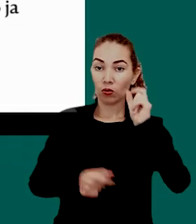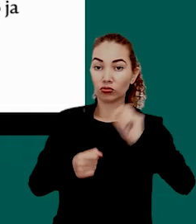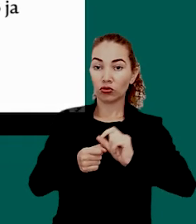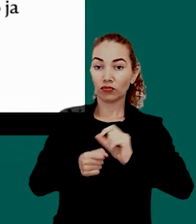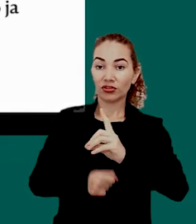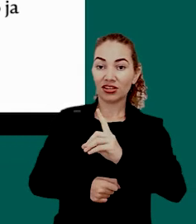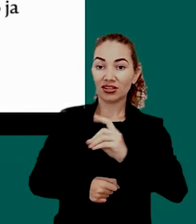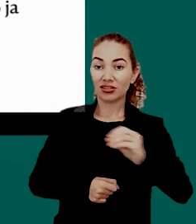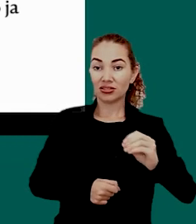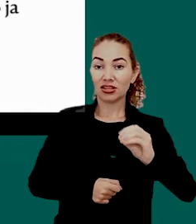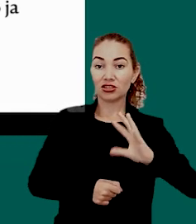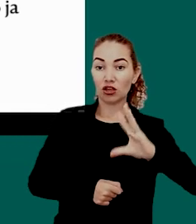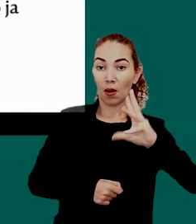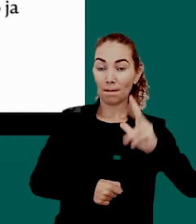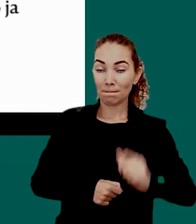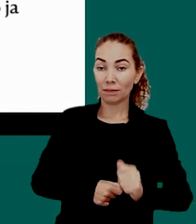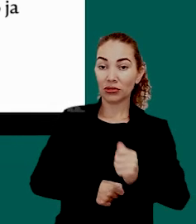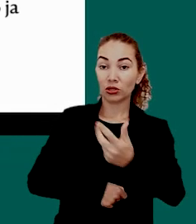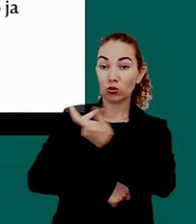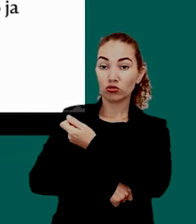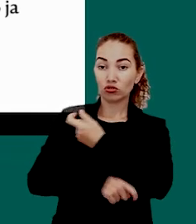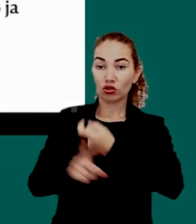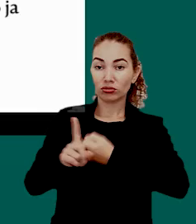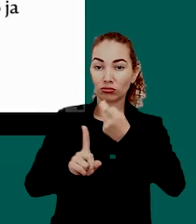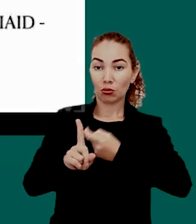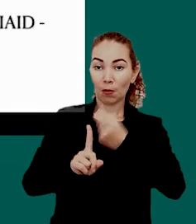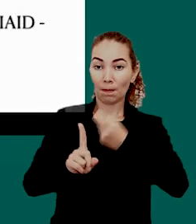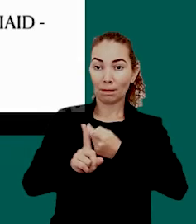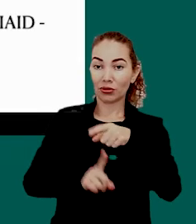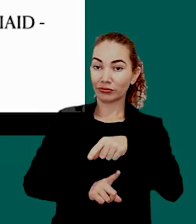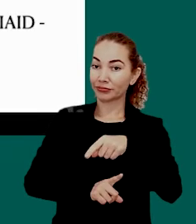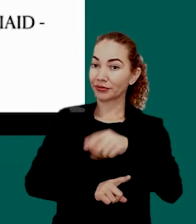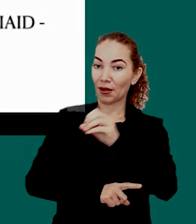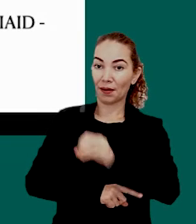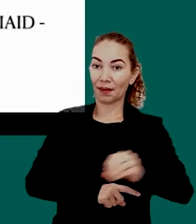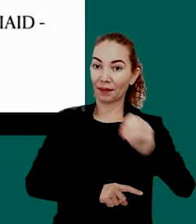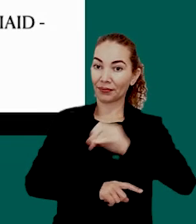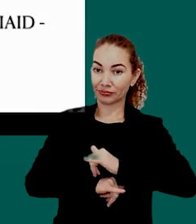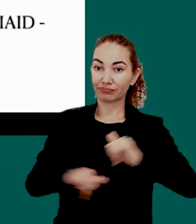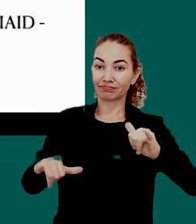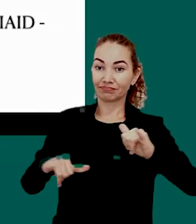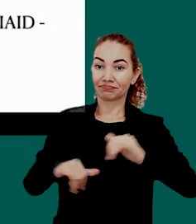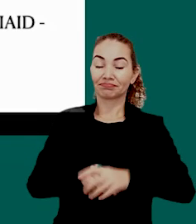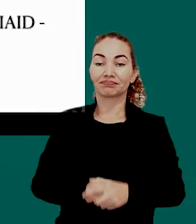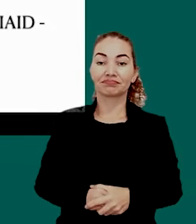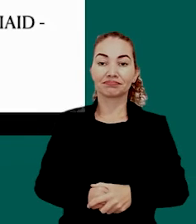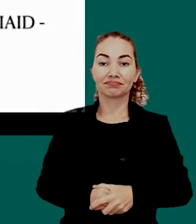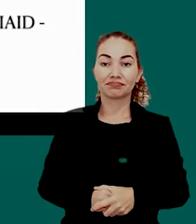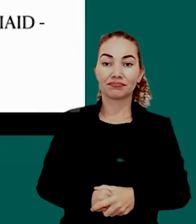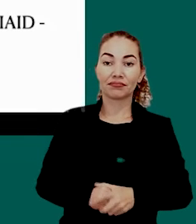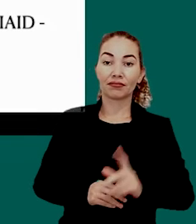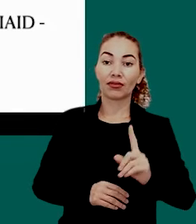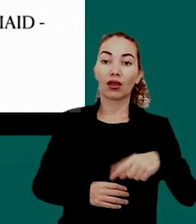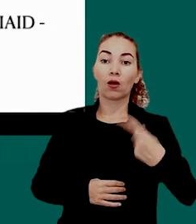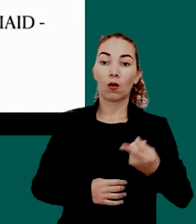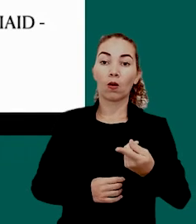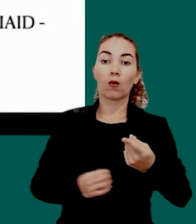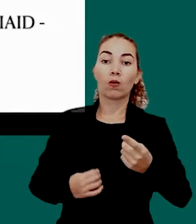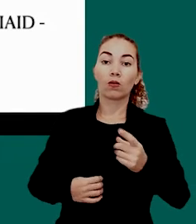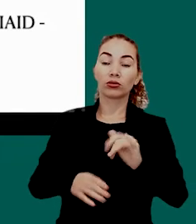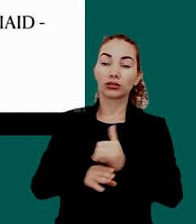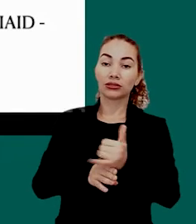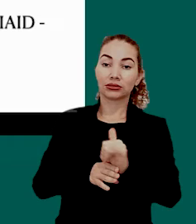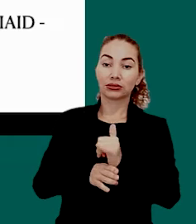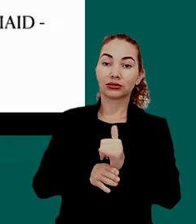100 milhões de doses por mês, o que seria uma excelente notícia. Tá? Próxima estratégia vacinal,